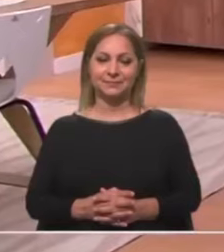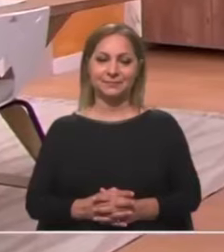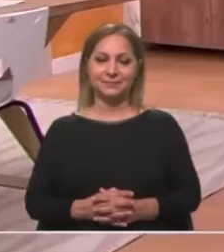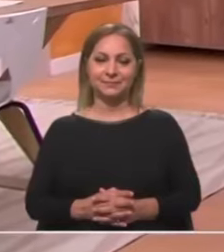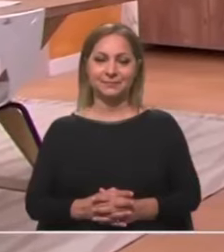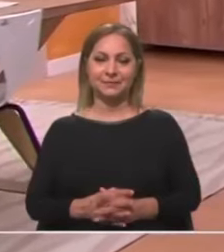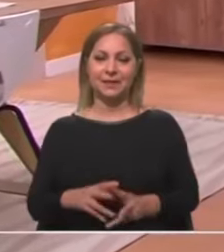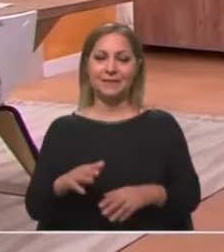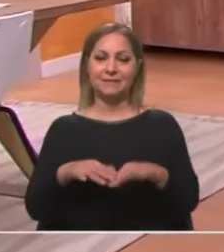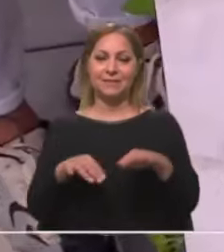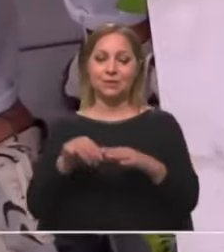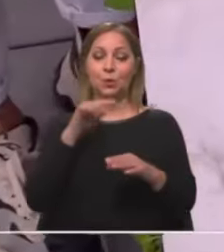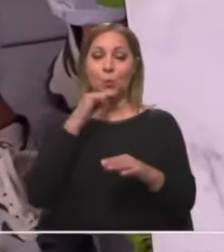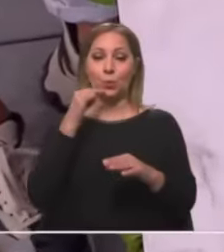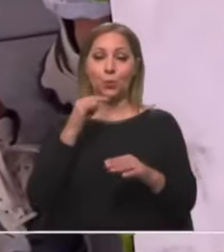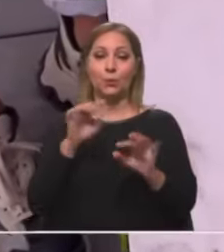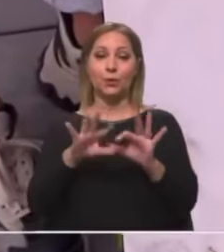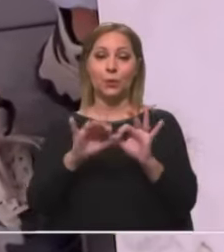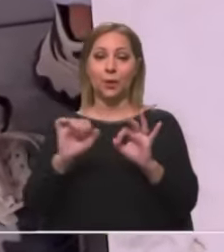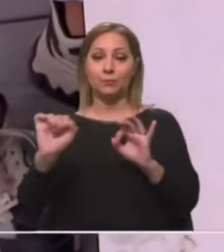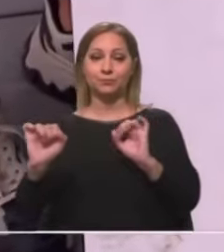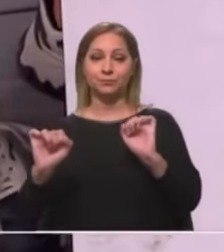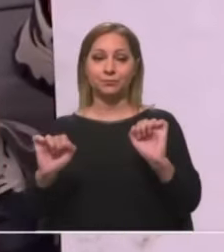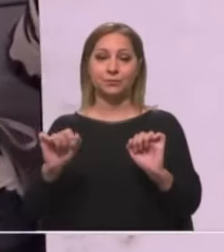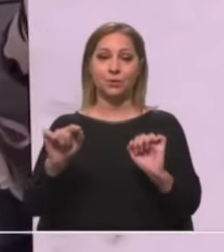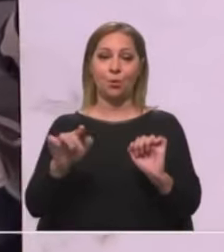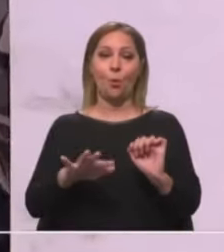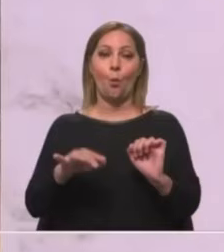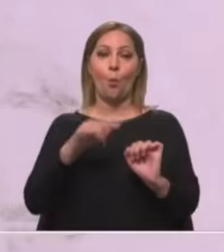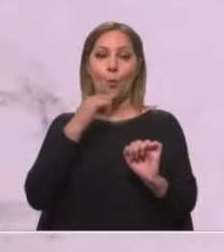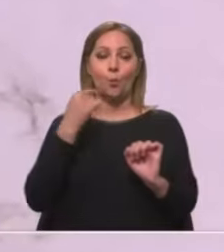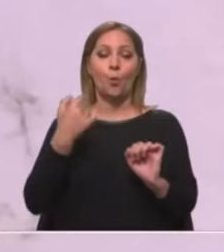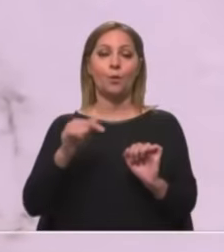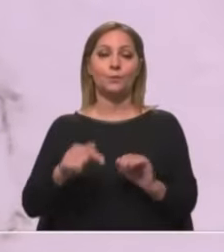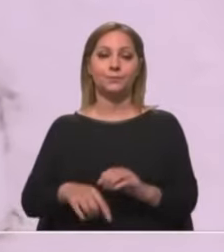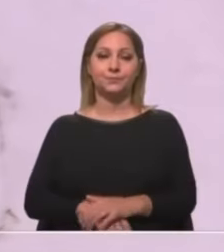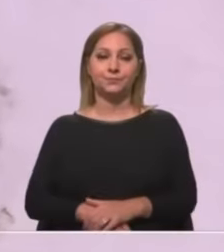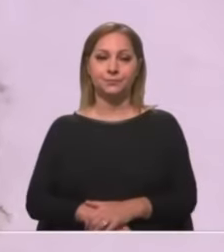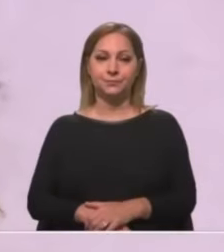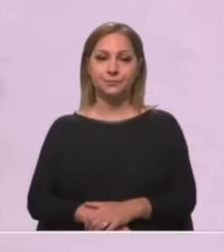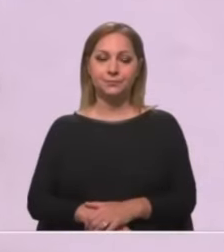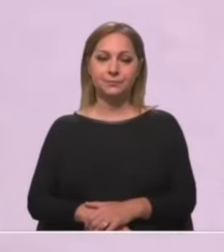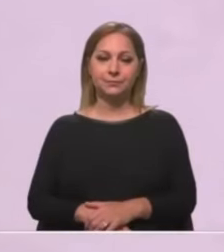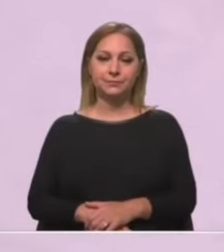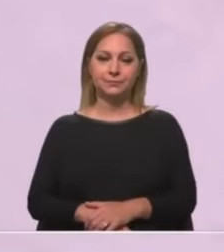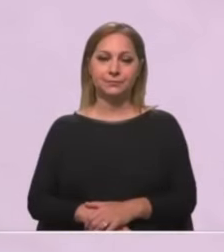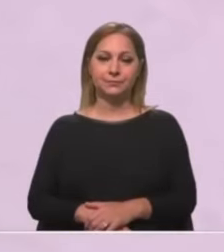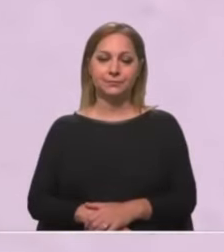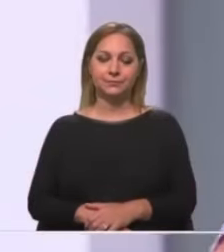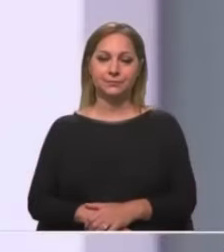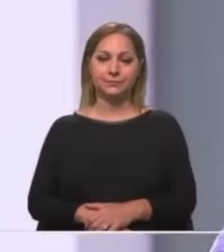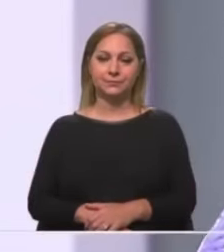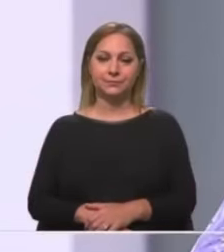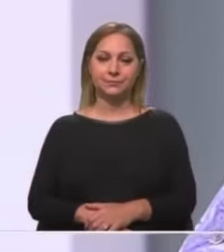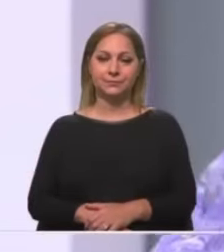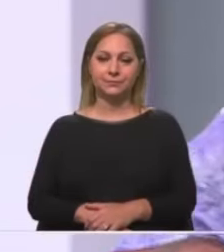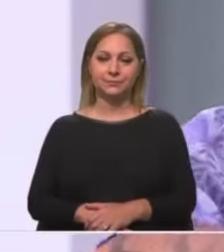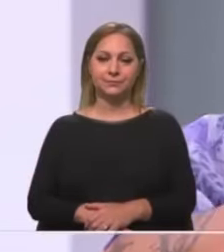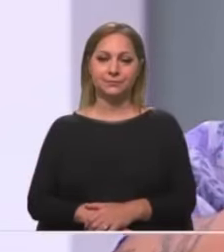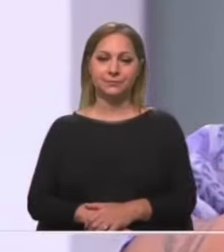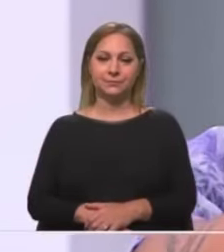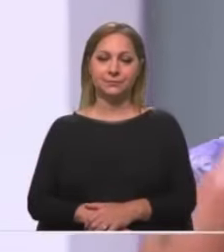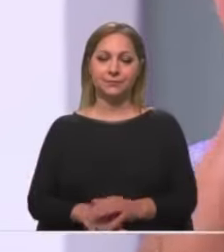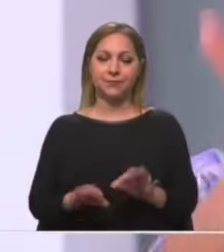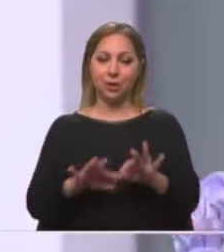igual a este. Exatamente, já tenho aqui tudo. Até onde é que está o bolo? Deve estar a caminho. Deve estar a caminho. Temos que fazer